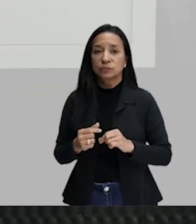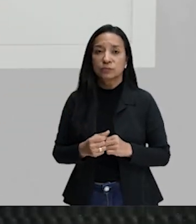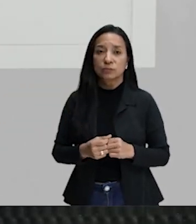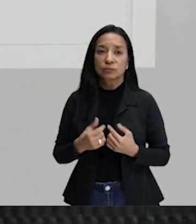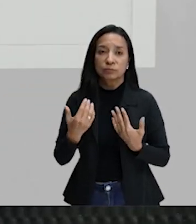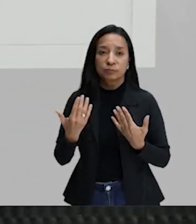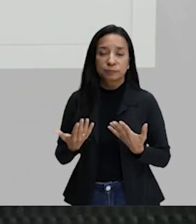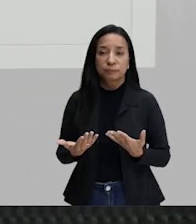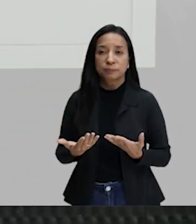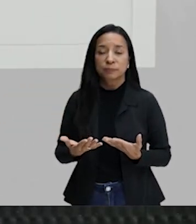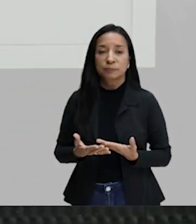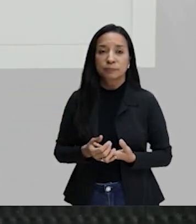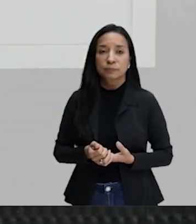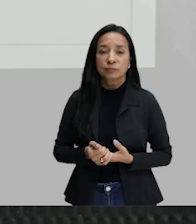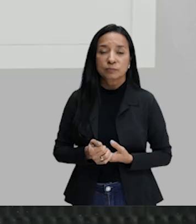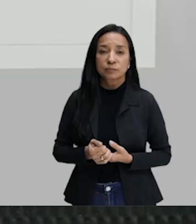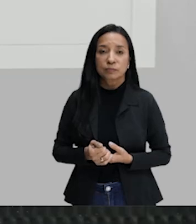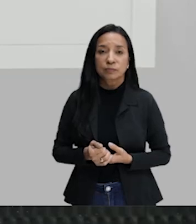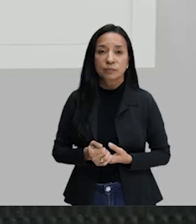Então,